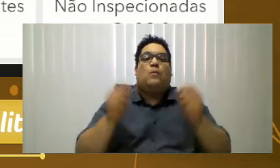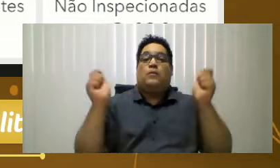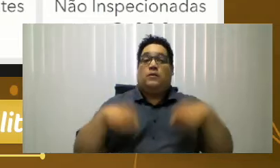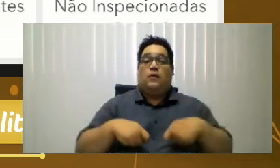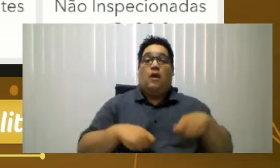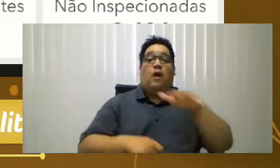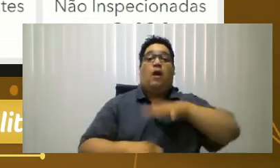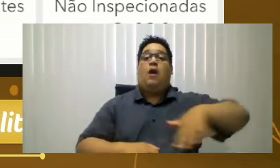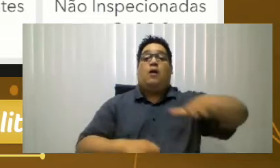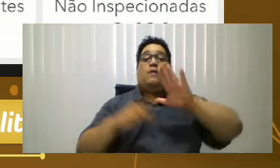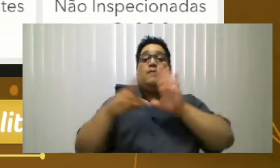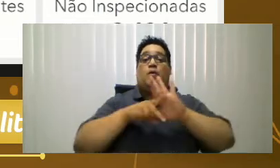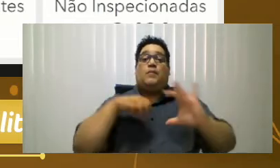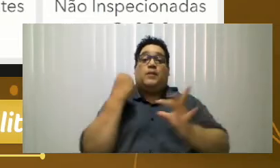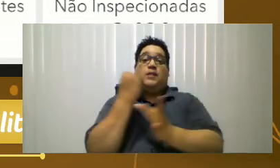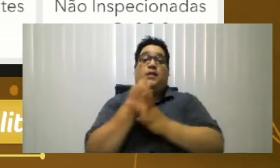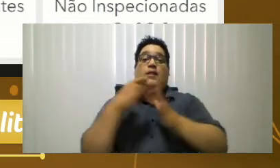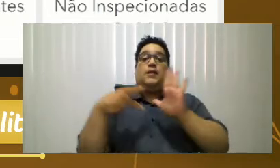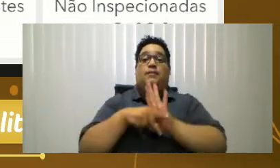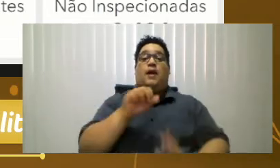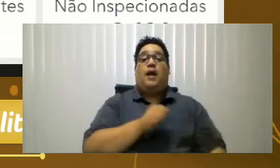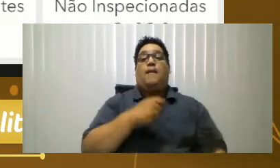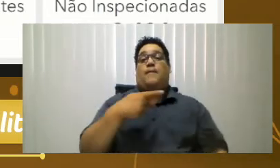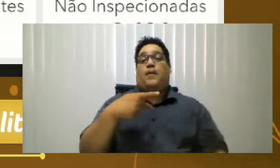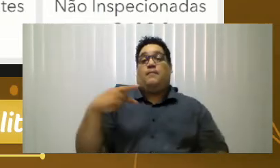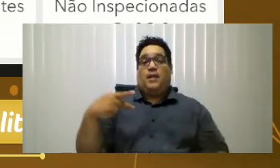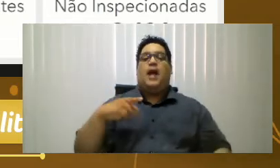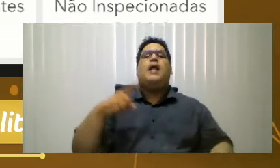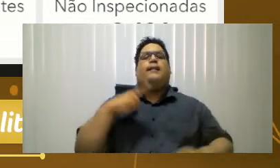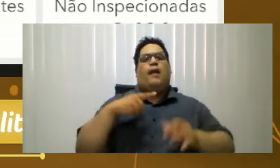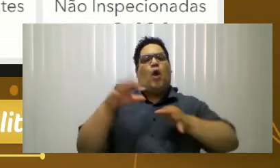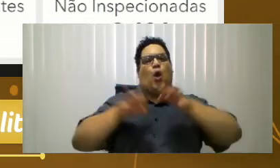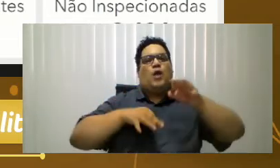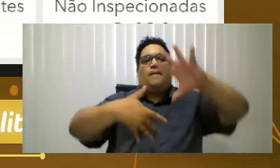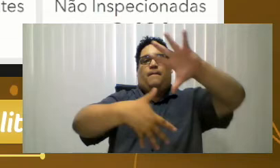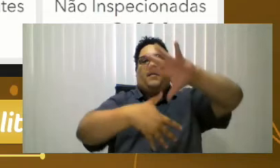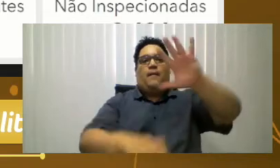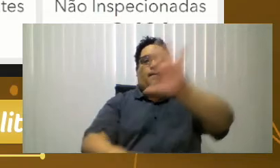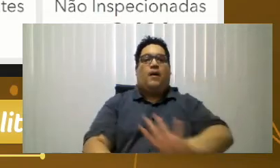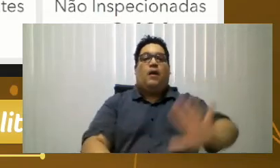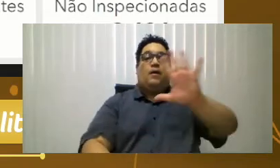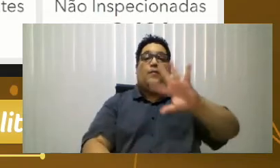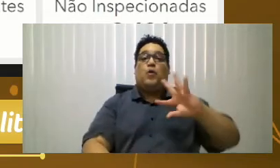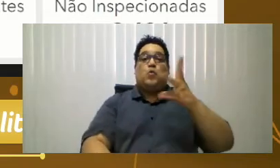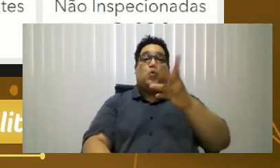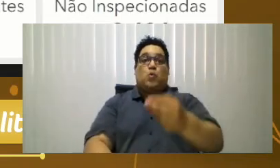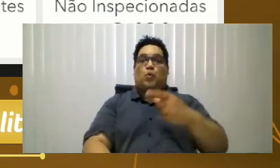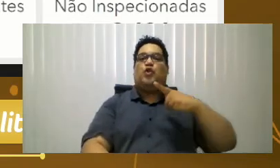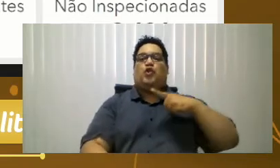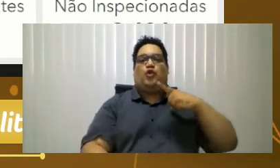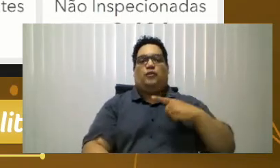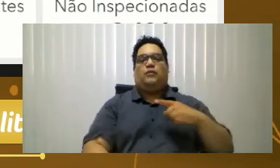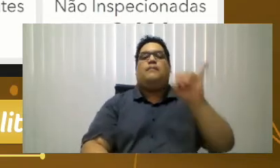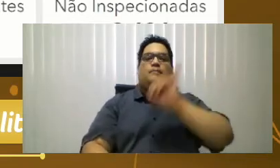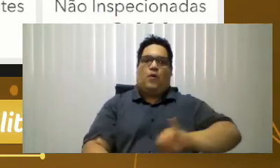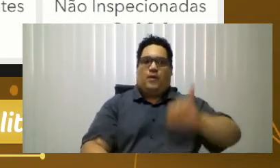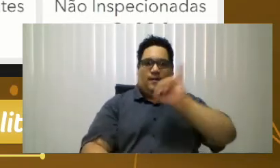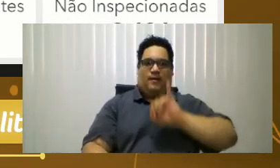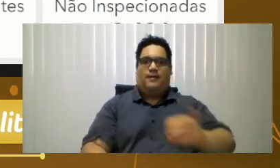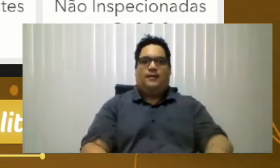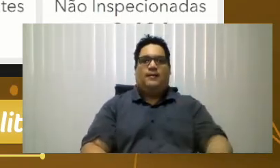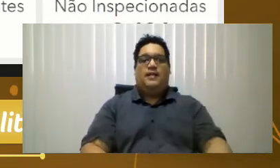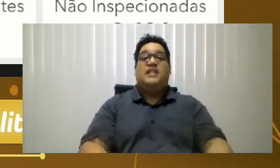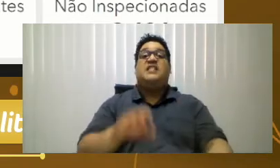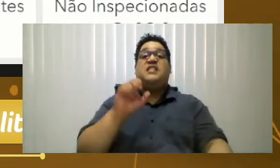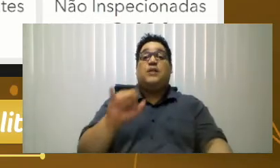nossas áreas de segurança, nossas APTs. Então, tem todo um mapeamento, a gente tem uma base cartográfica por trás disso. Então, é muito importante. Sem todo